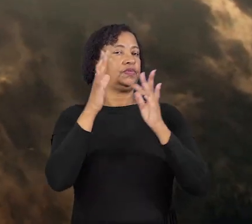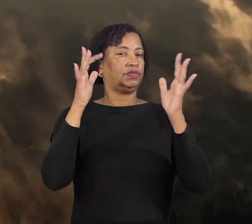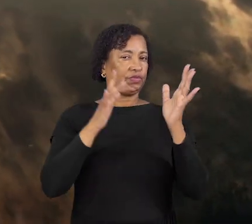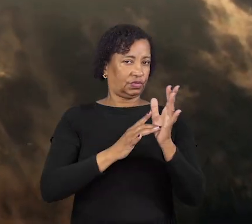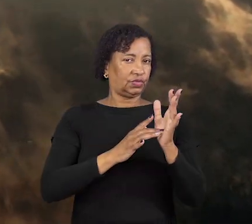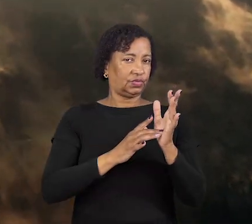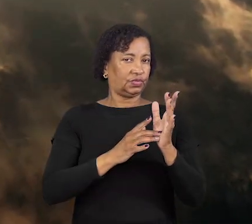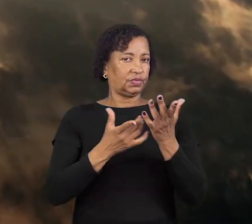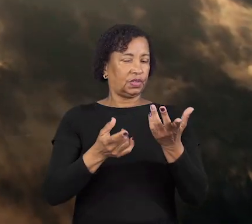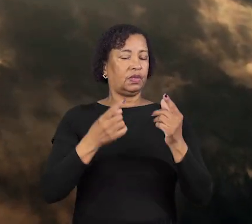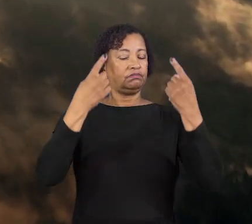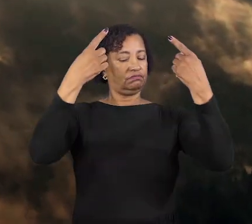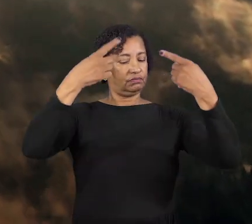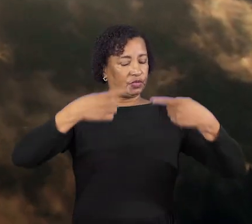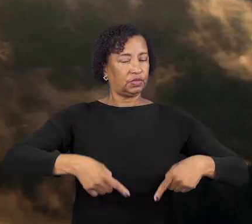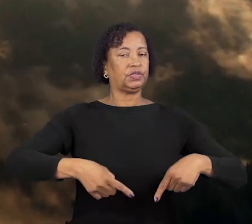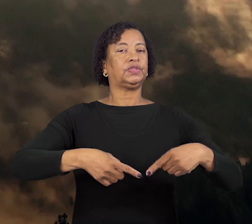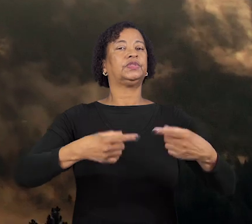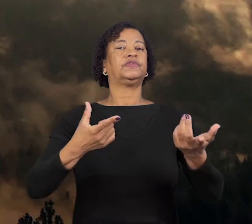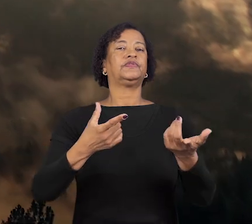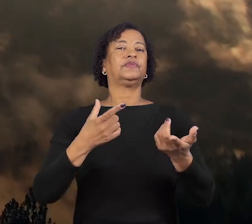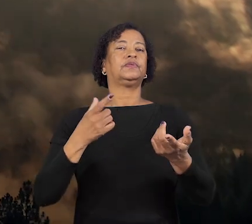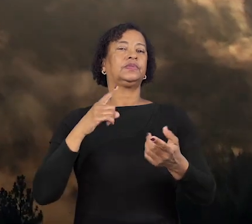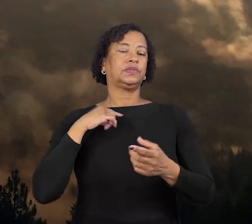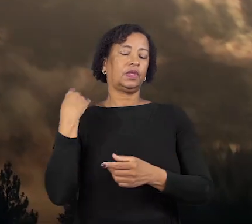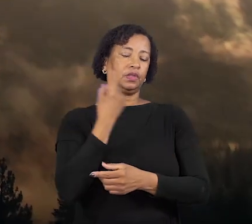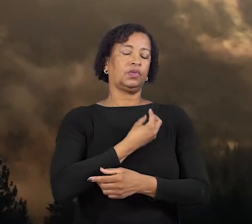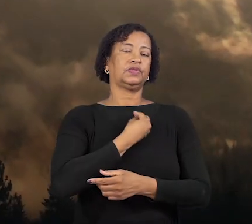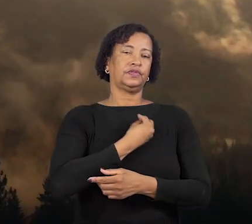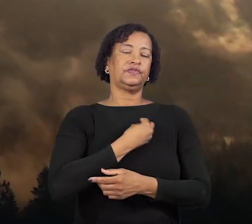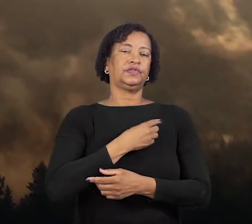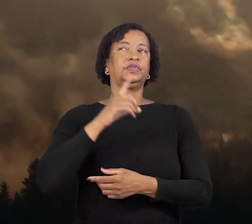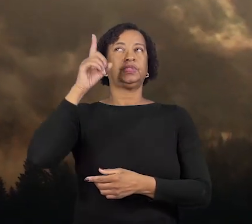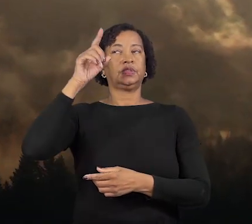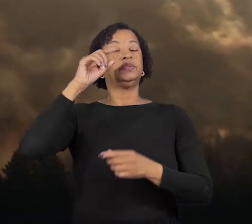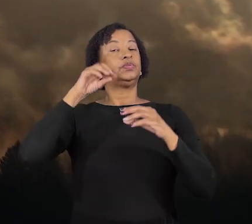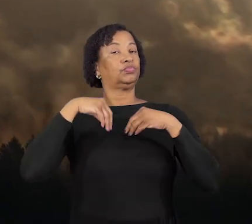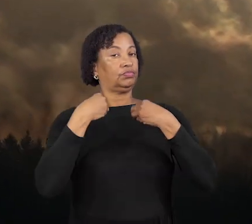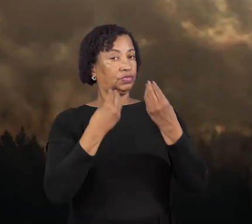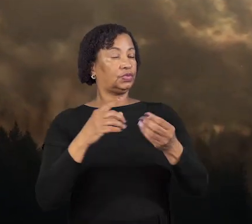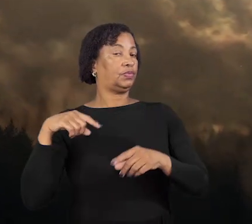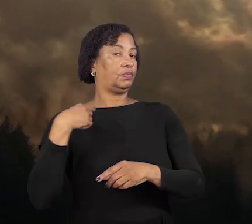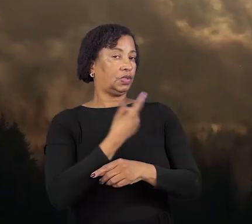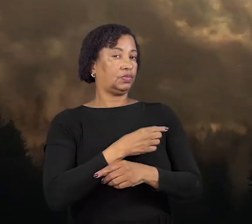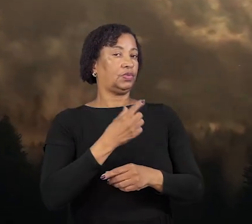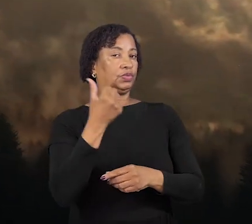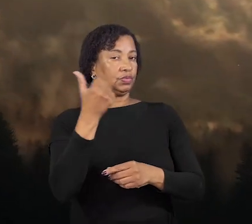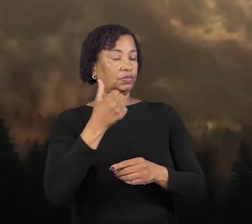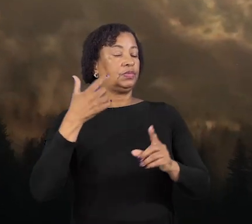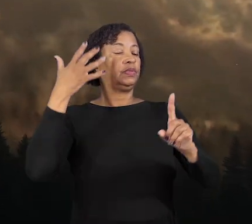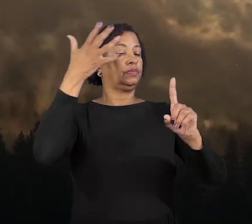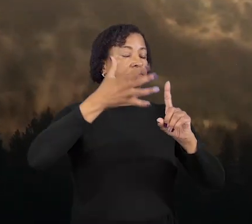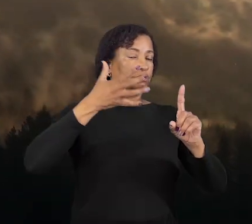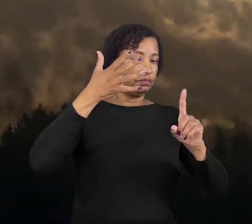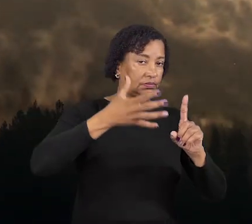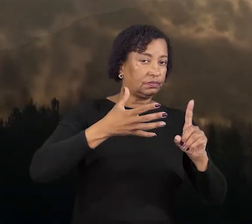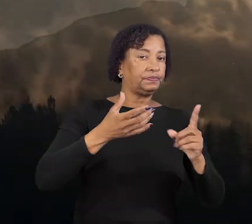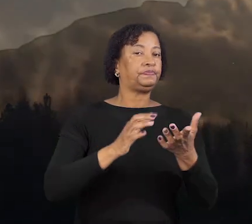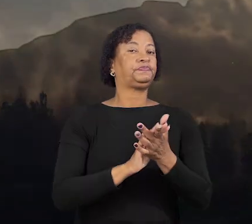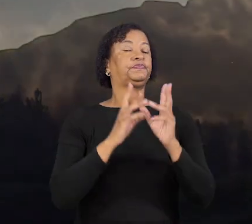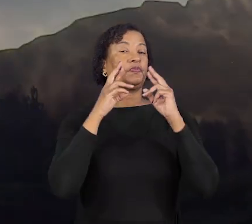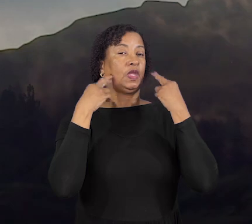Cristo? É esse o desafio que ainda vale para nós, lançado por Jesus no primeiro retiro